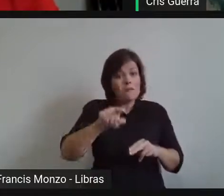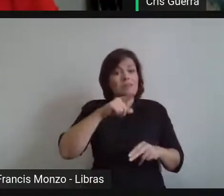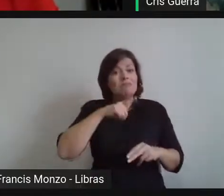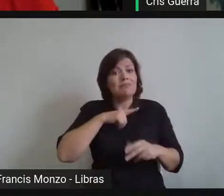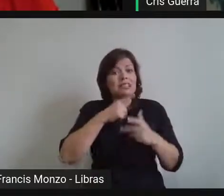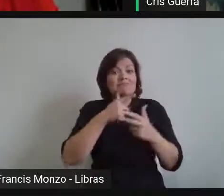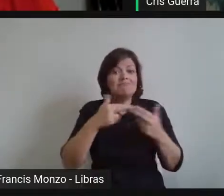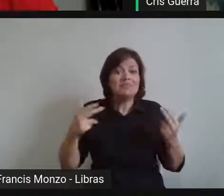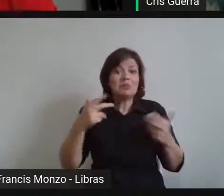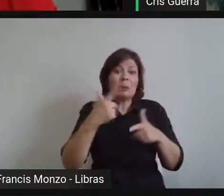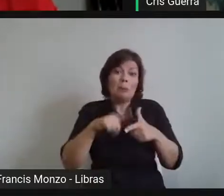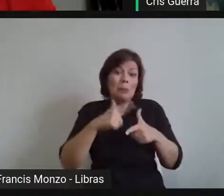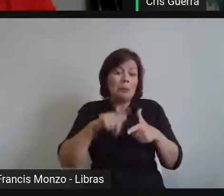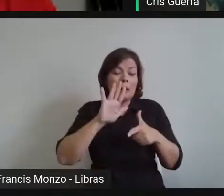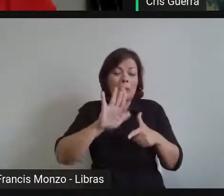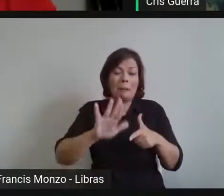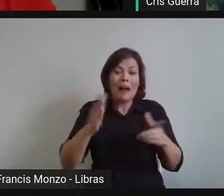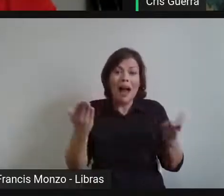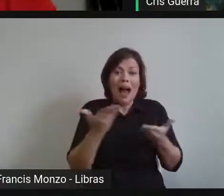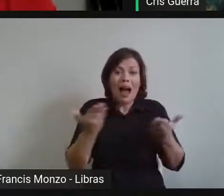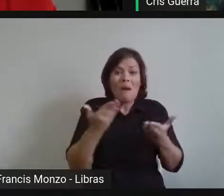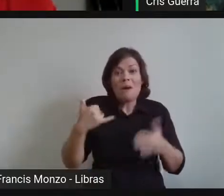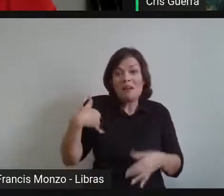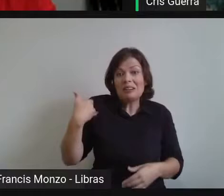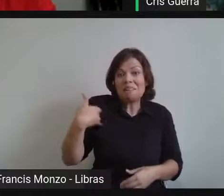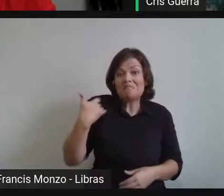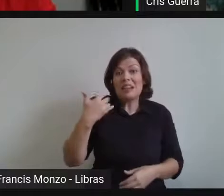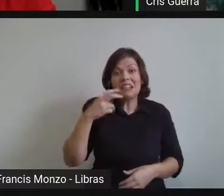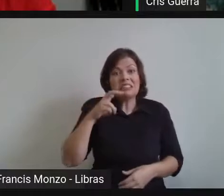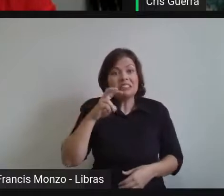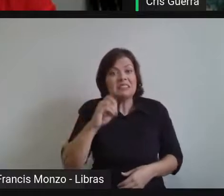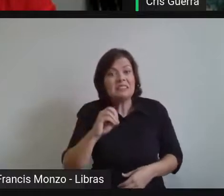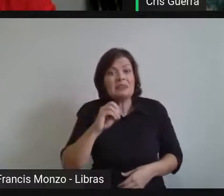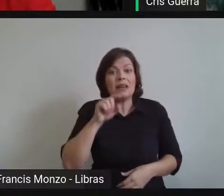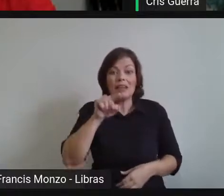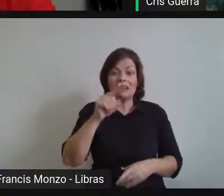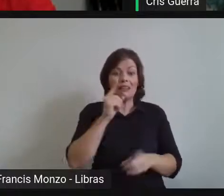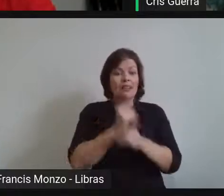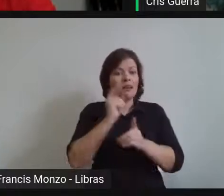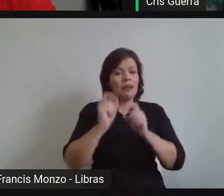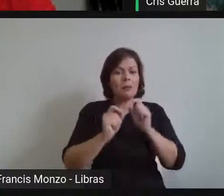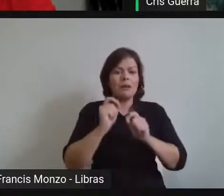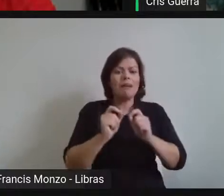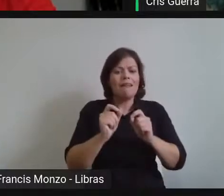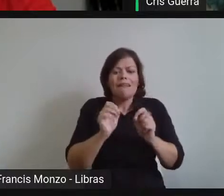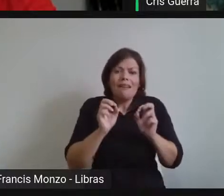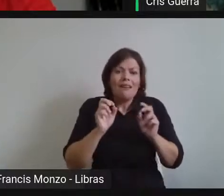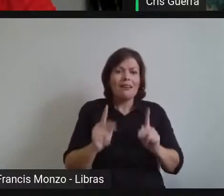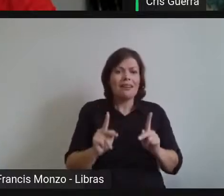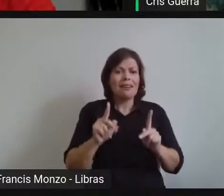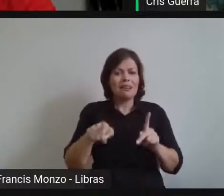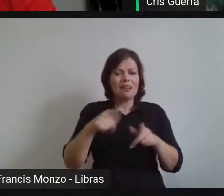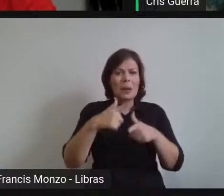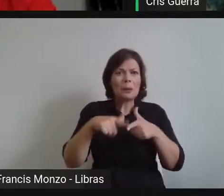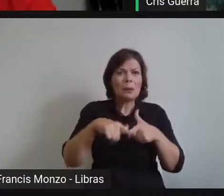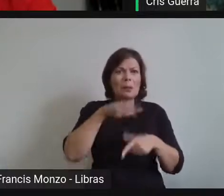né? Até o bom e o ruim, né? Então, acho que te dá uma perspectiva